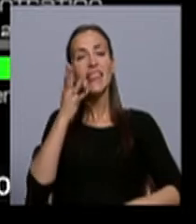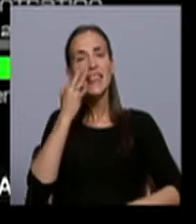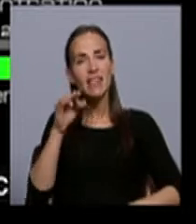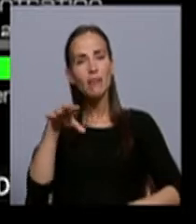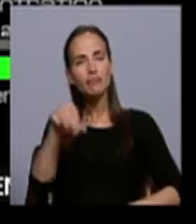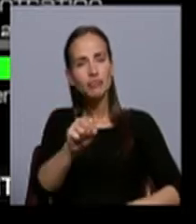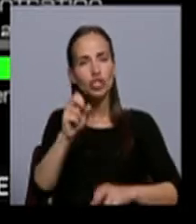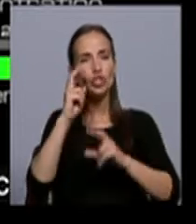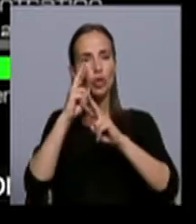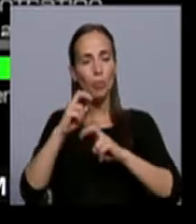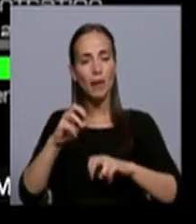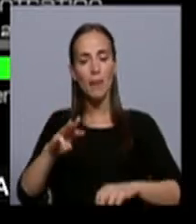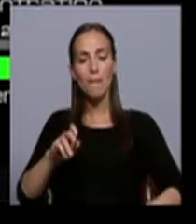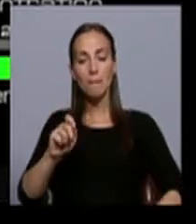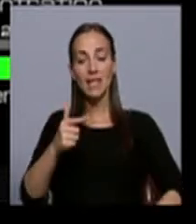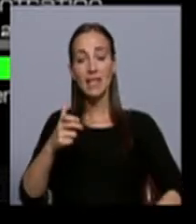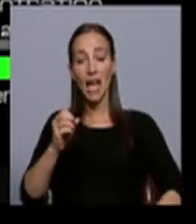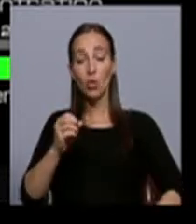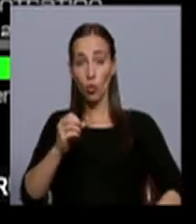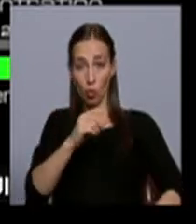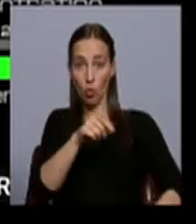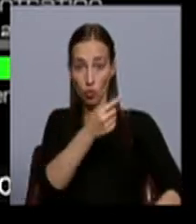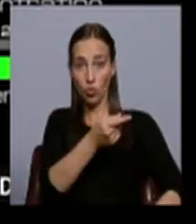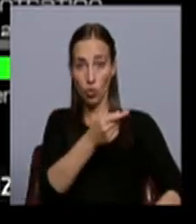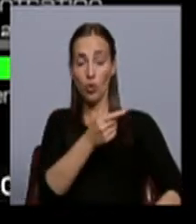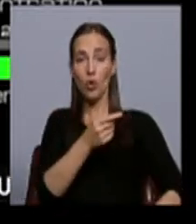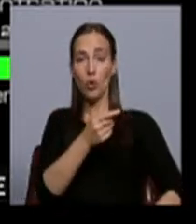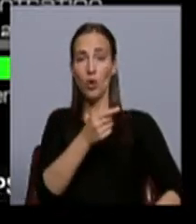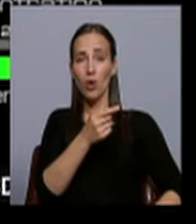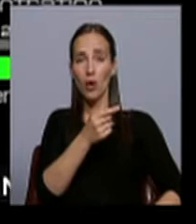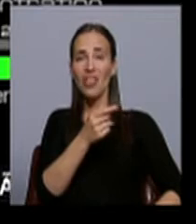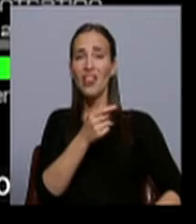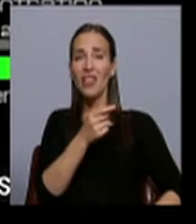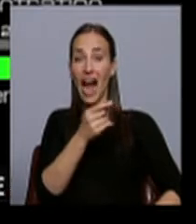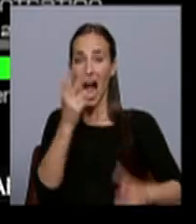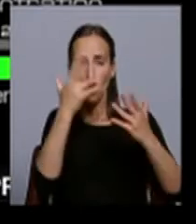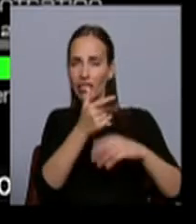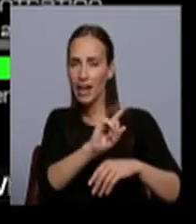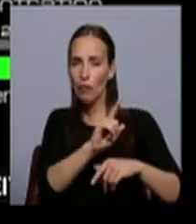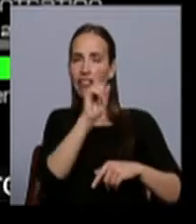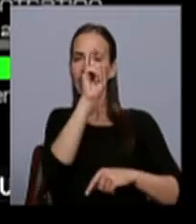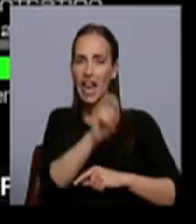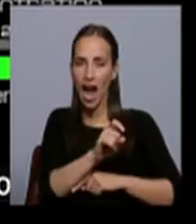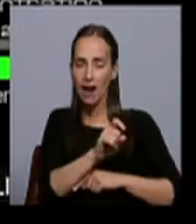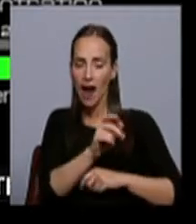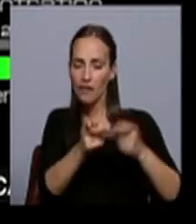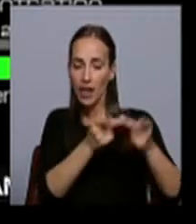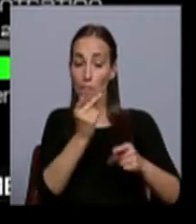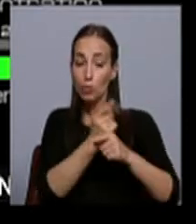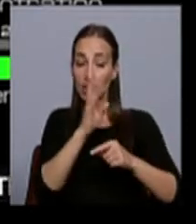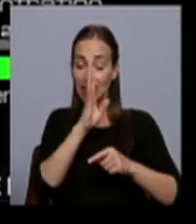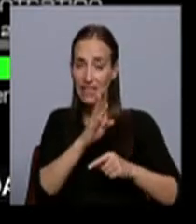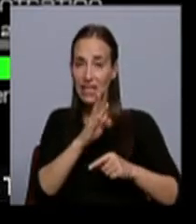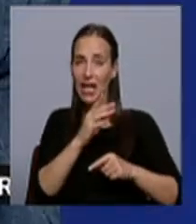este cientista propôs à NASA? Foi, façam lá tentem detectar metano com o